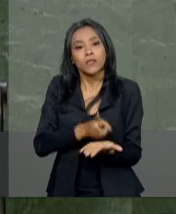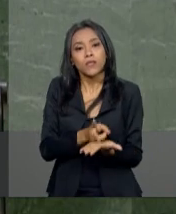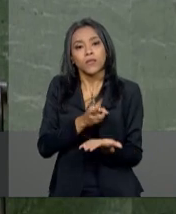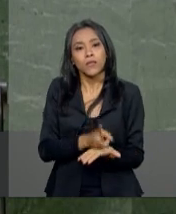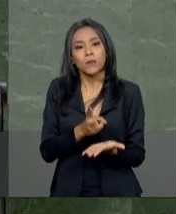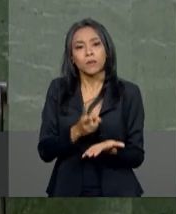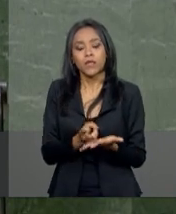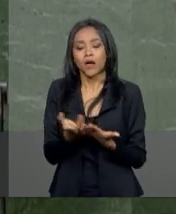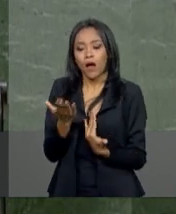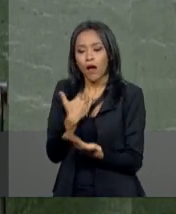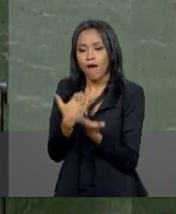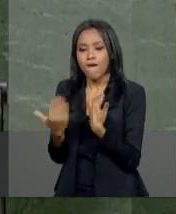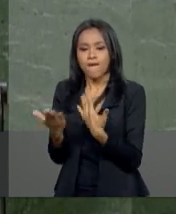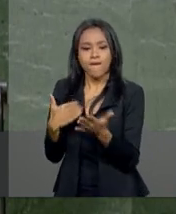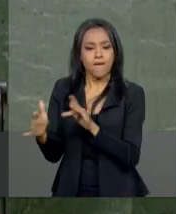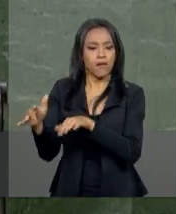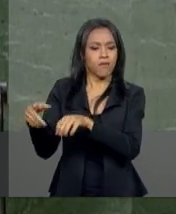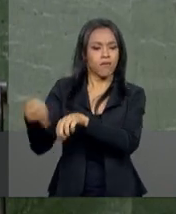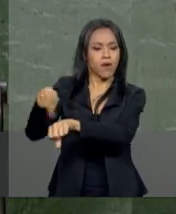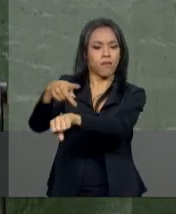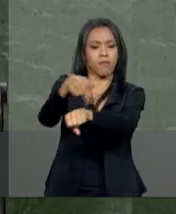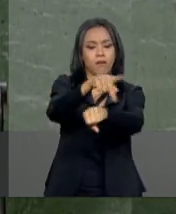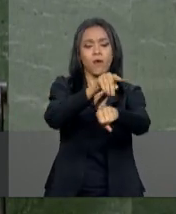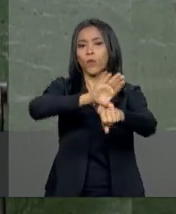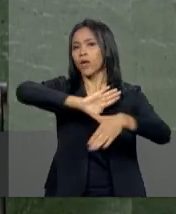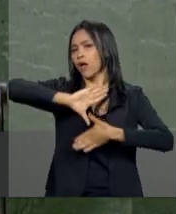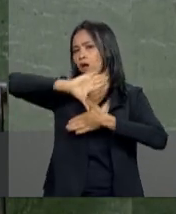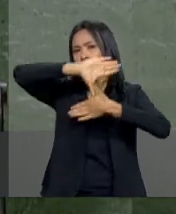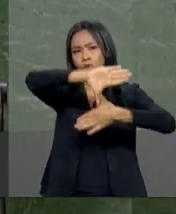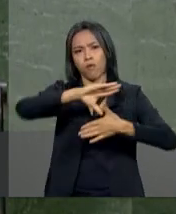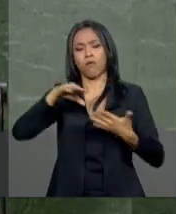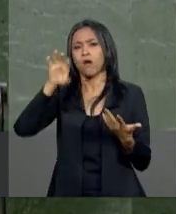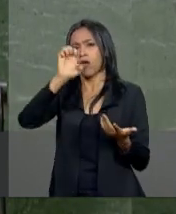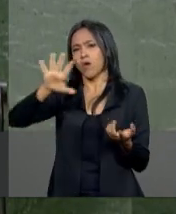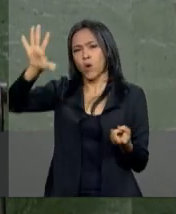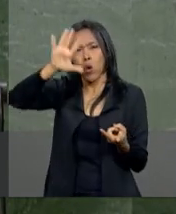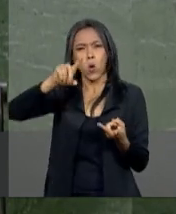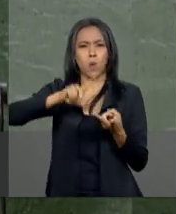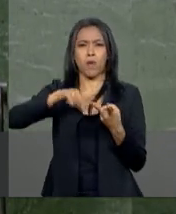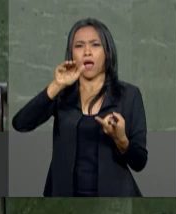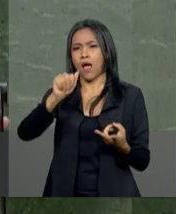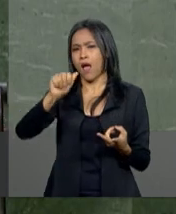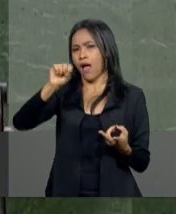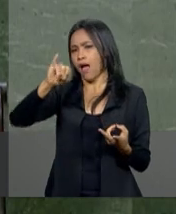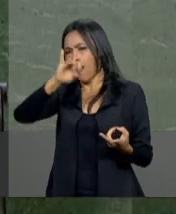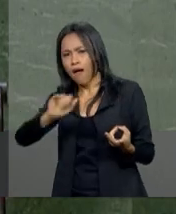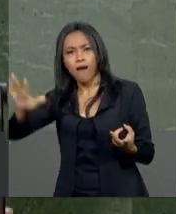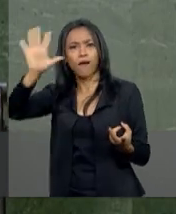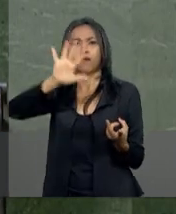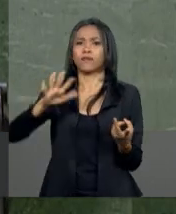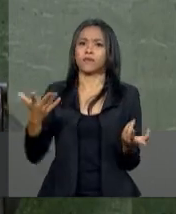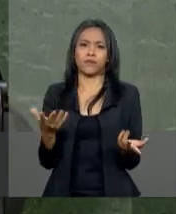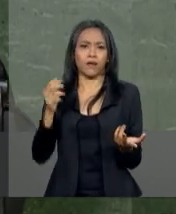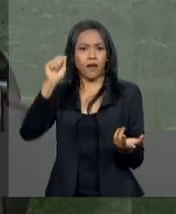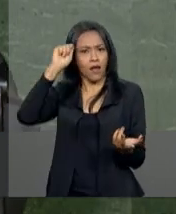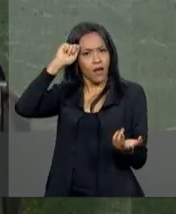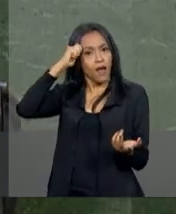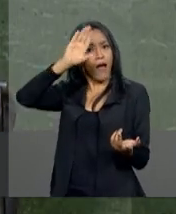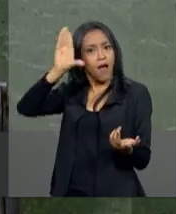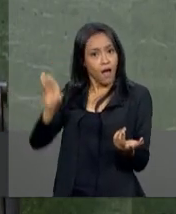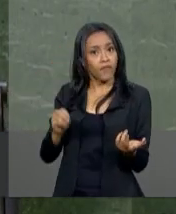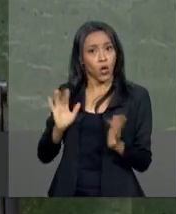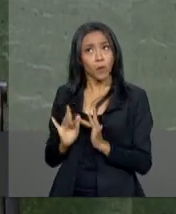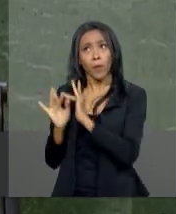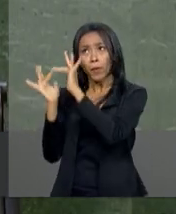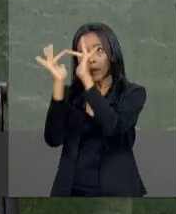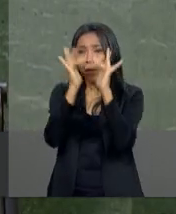relacionamento com o conjunto das américas a europa quase 4 especialmente produtiva tem sido